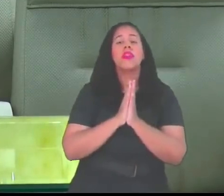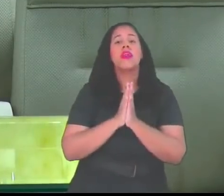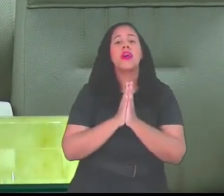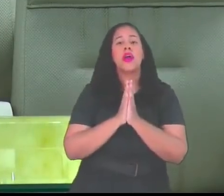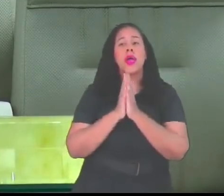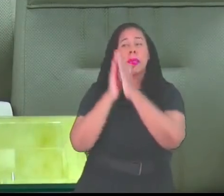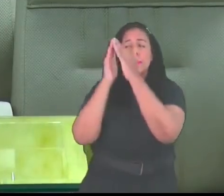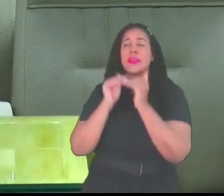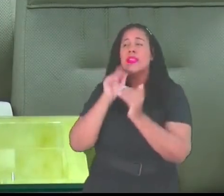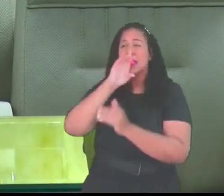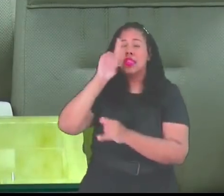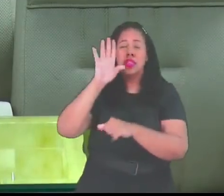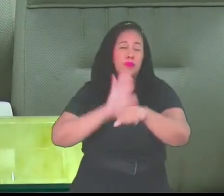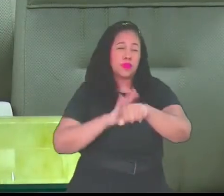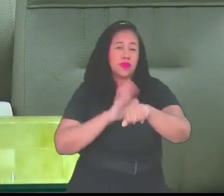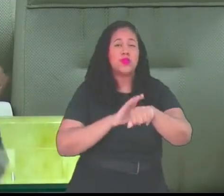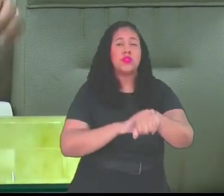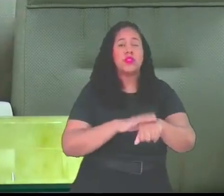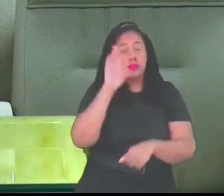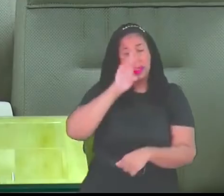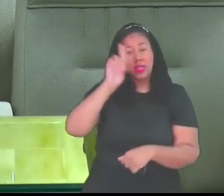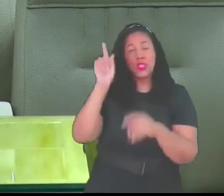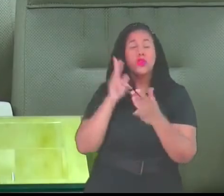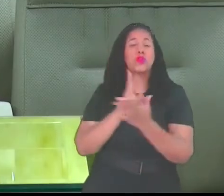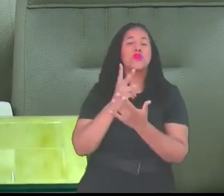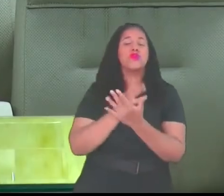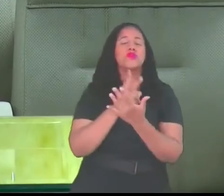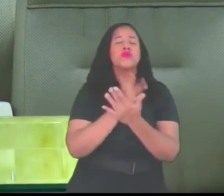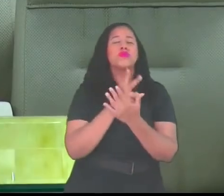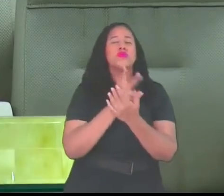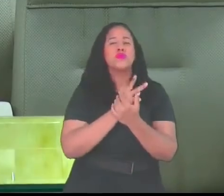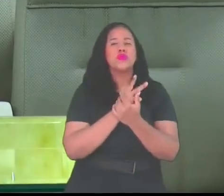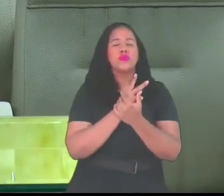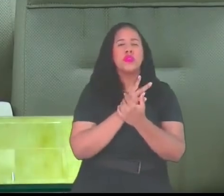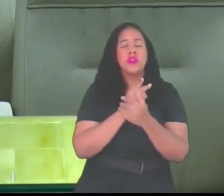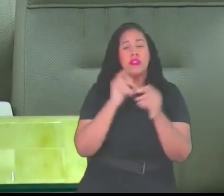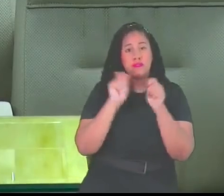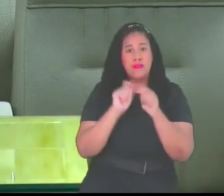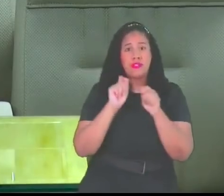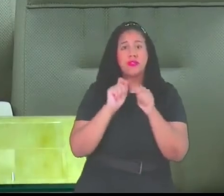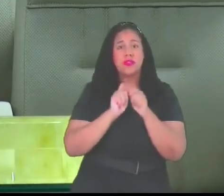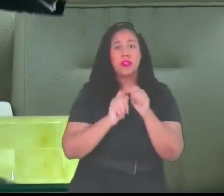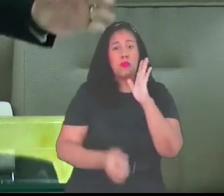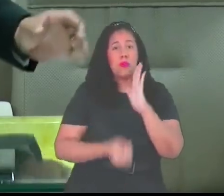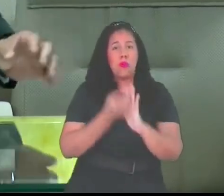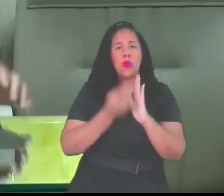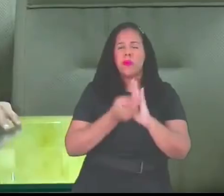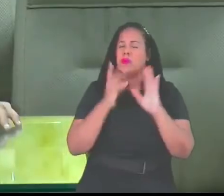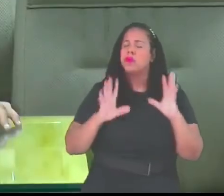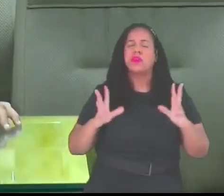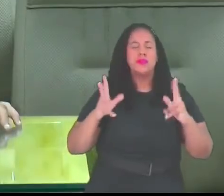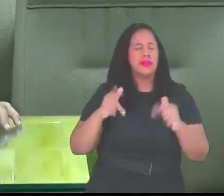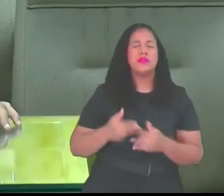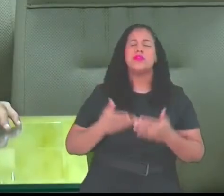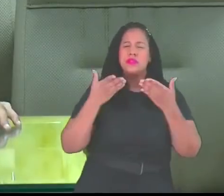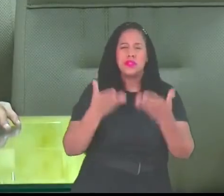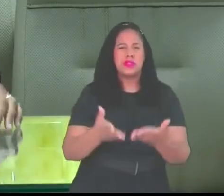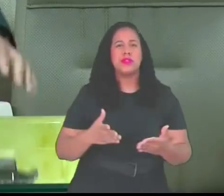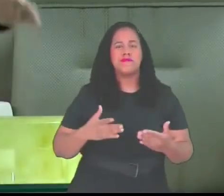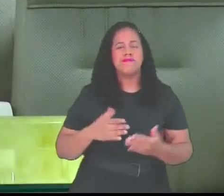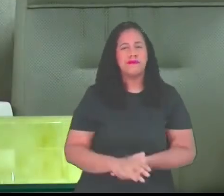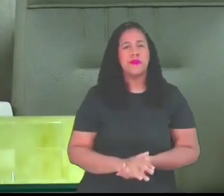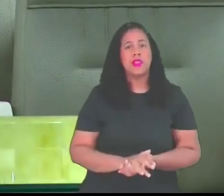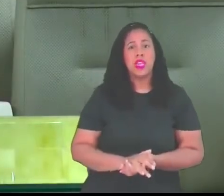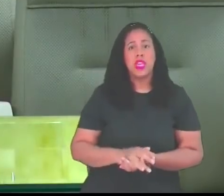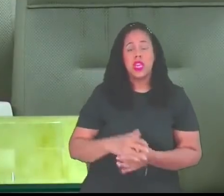da nossa oração, para que o Senhor continue fazendo obras grandíssimas em nosso meio. E que a